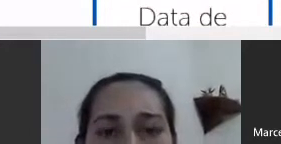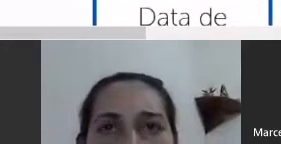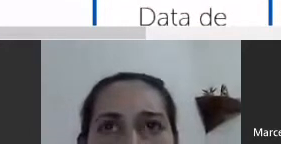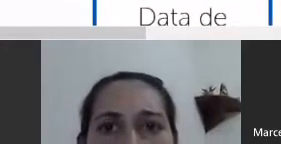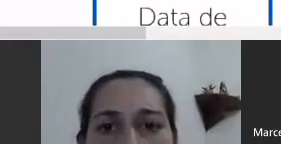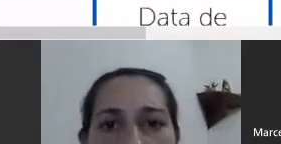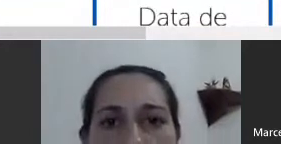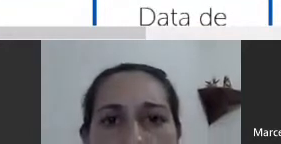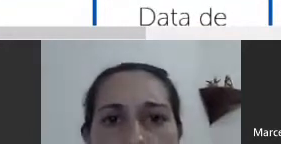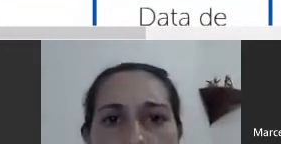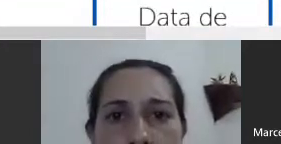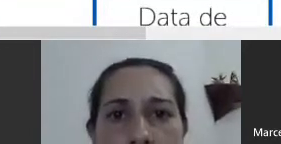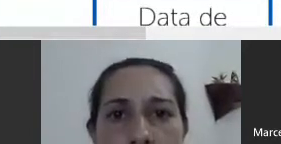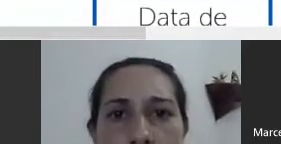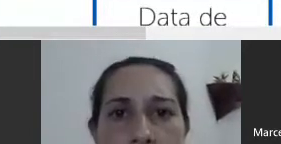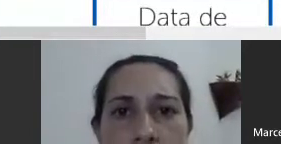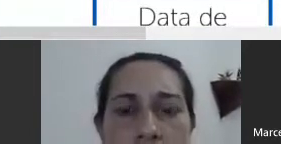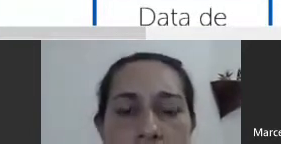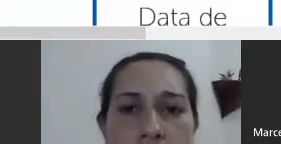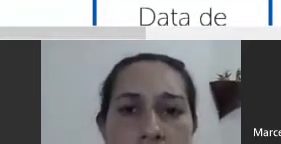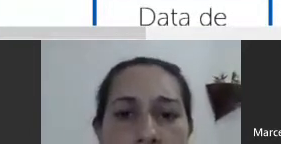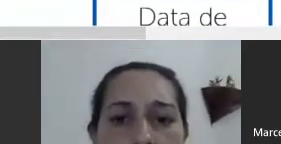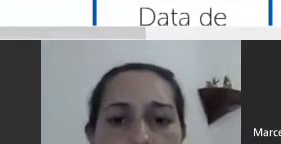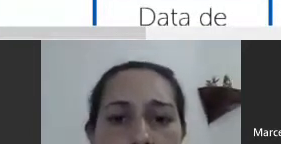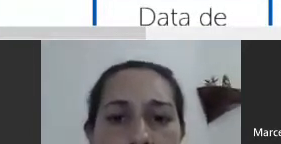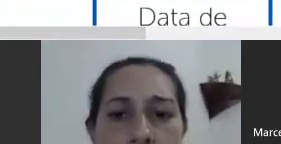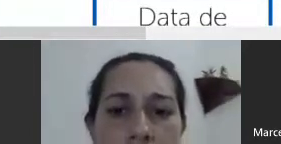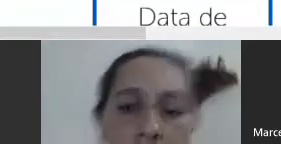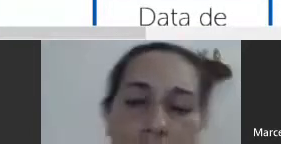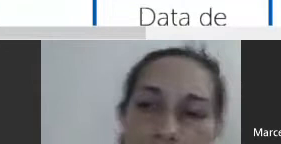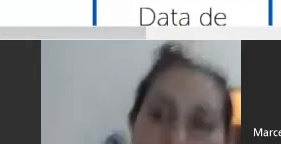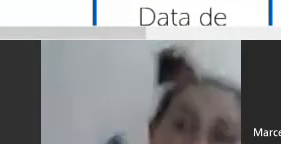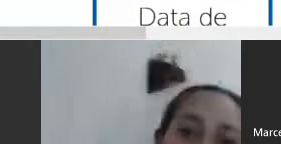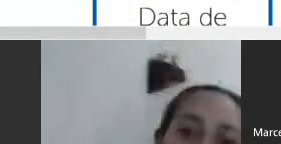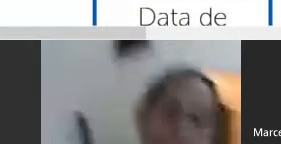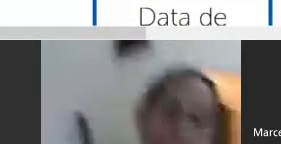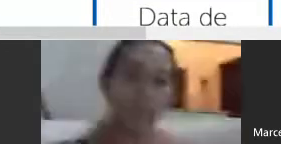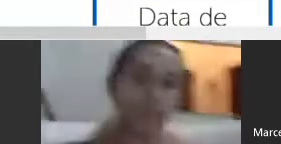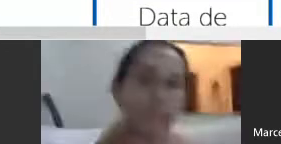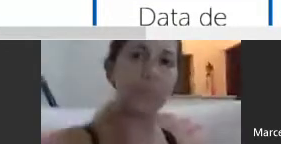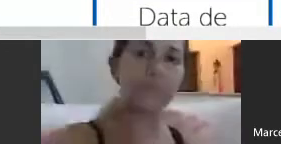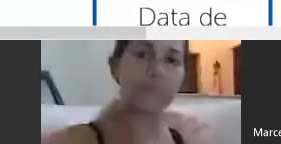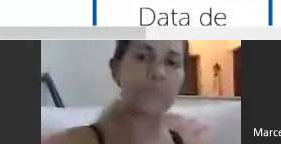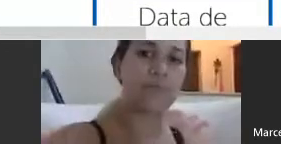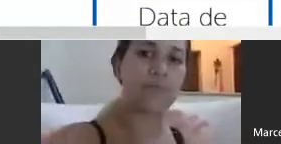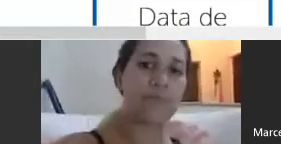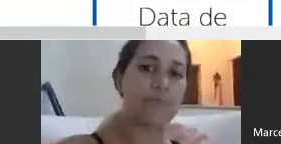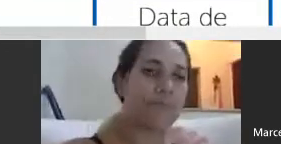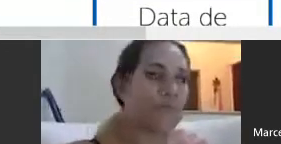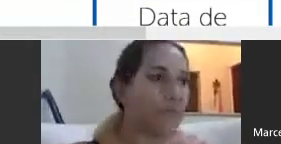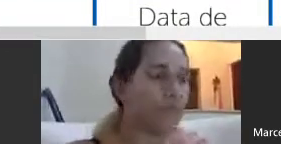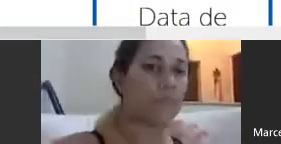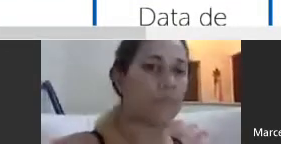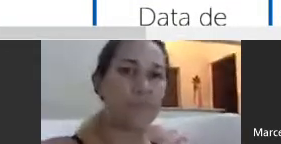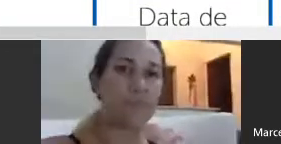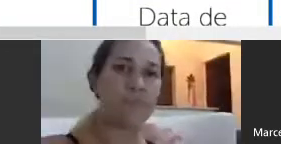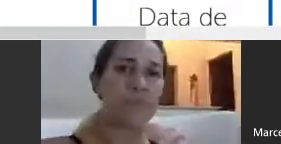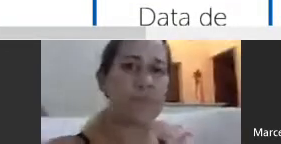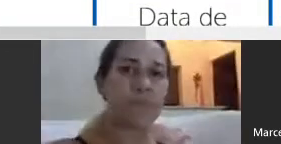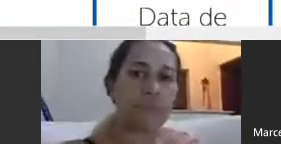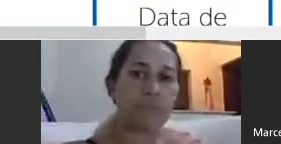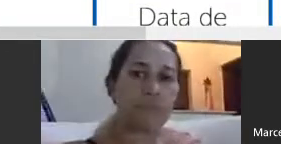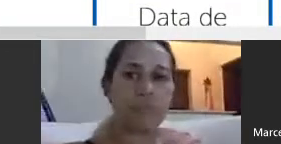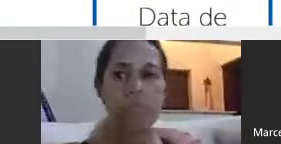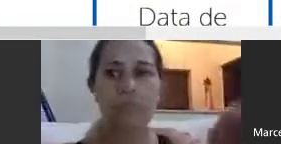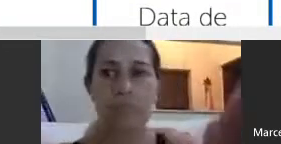é o atributo. Campo, código tipo de dado, caractere. Tamanho 20. Descrição, código do